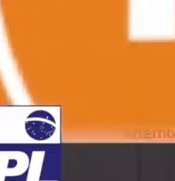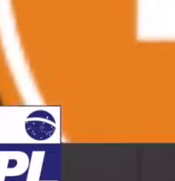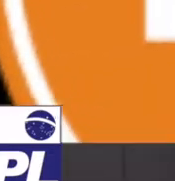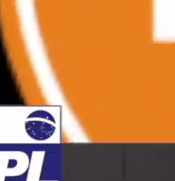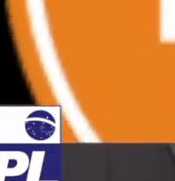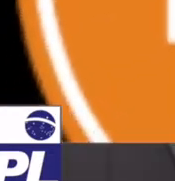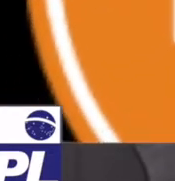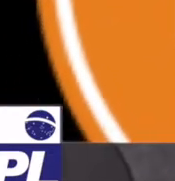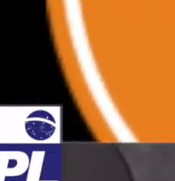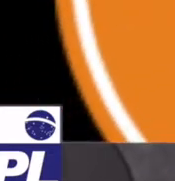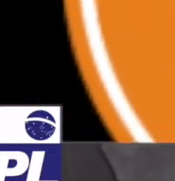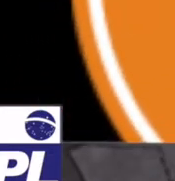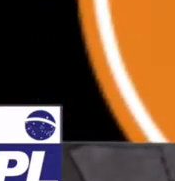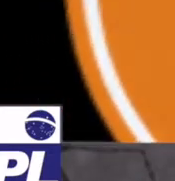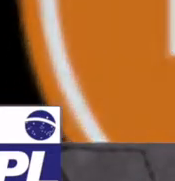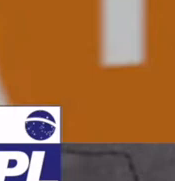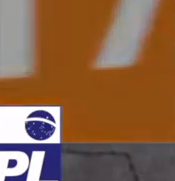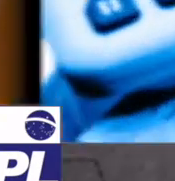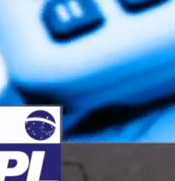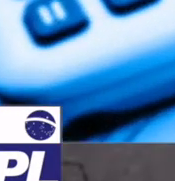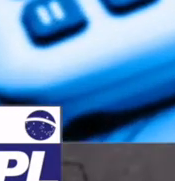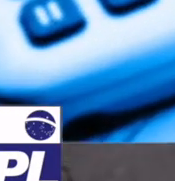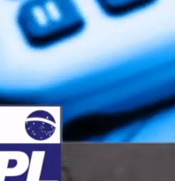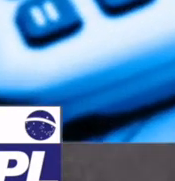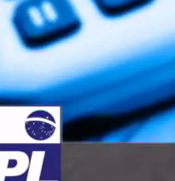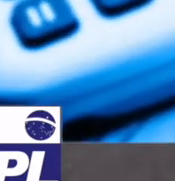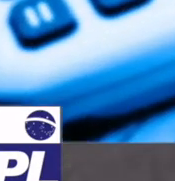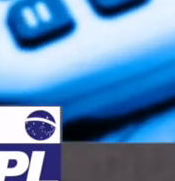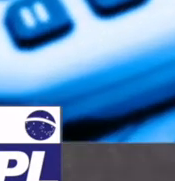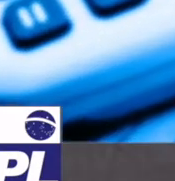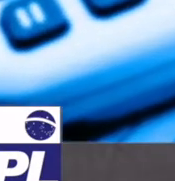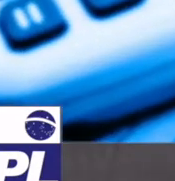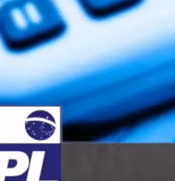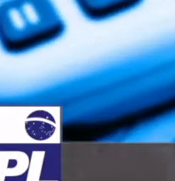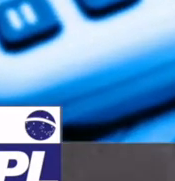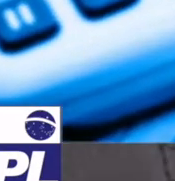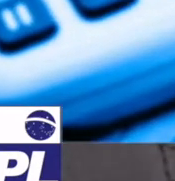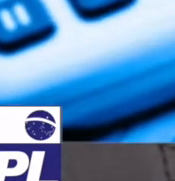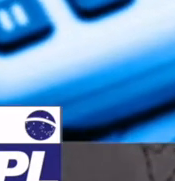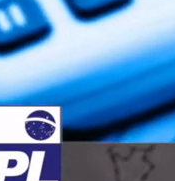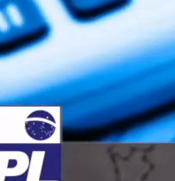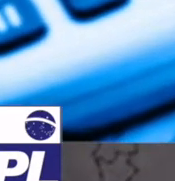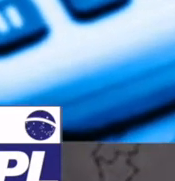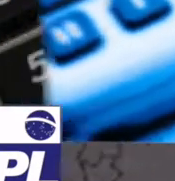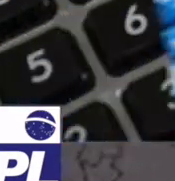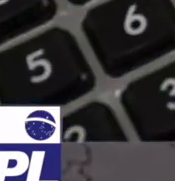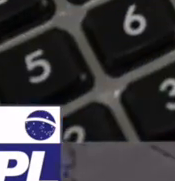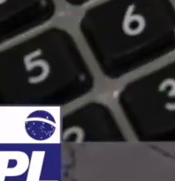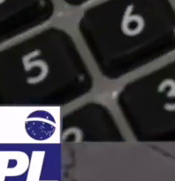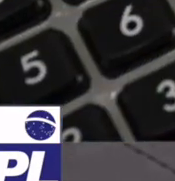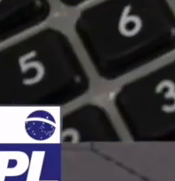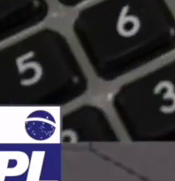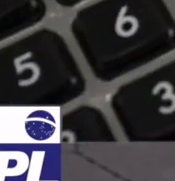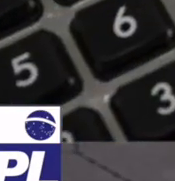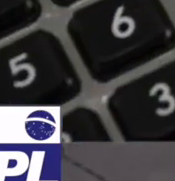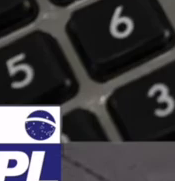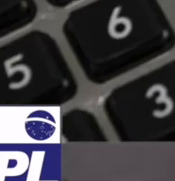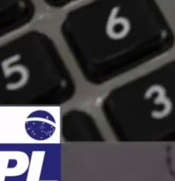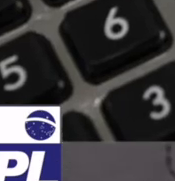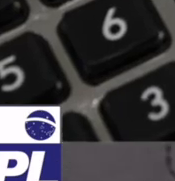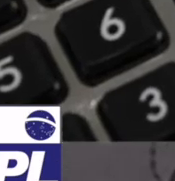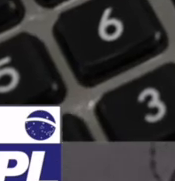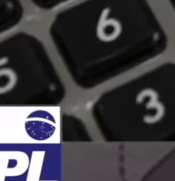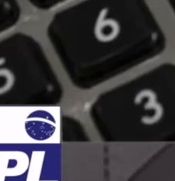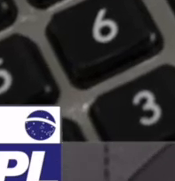limita em 17% a alíquota do ICMS sobre os combustíveis. Além disso, o governo promete compensar